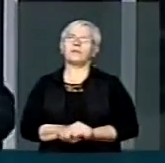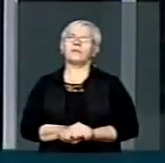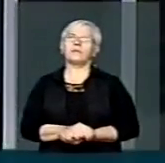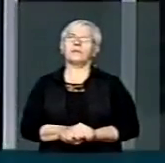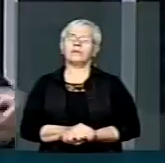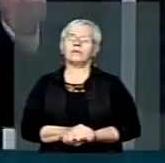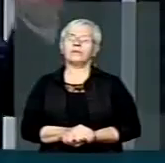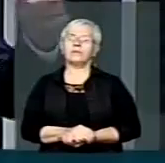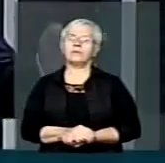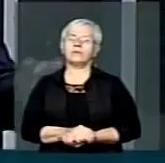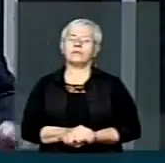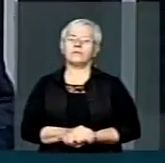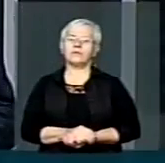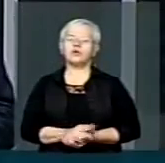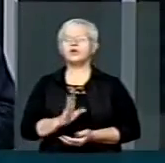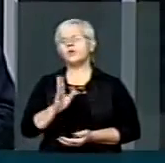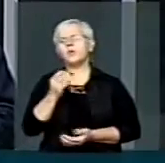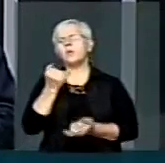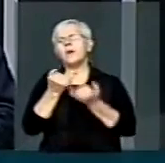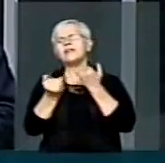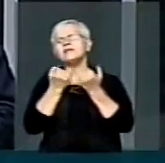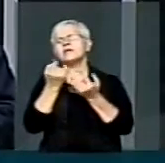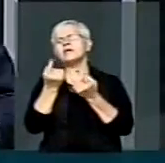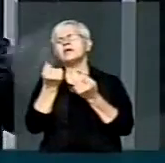de, num tom de quase desafio,